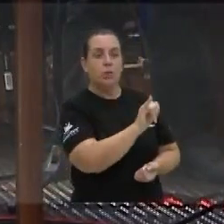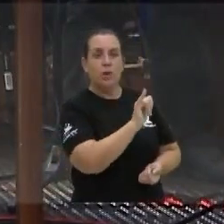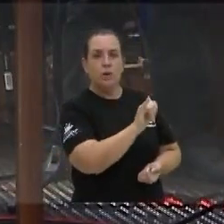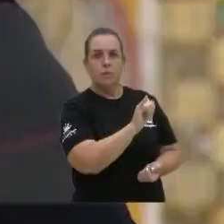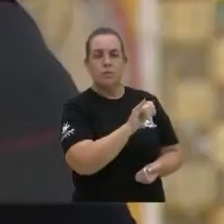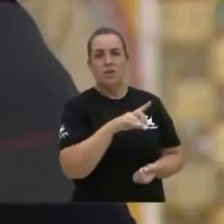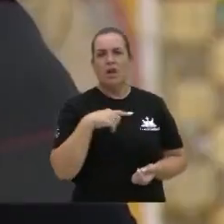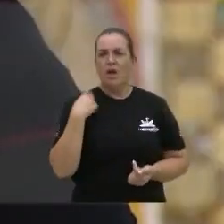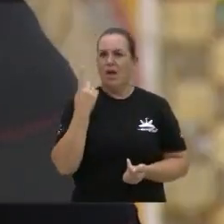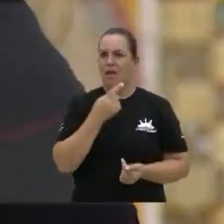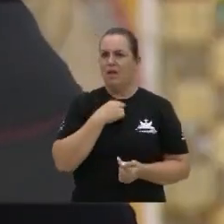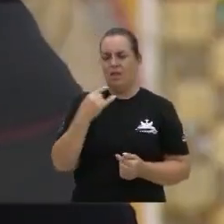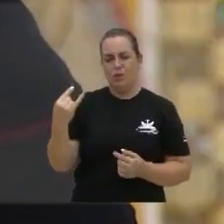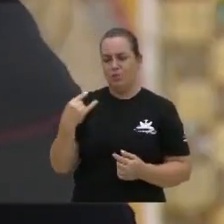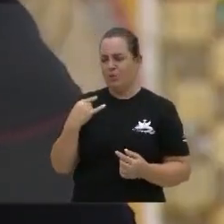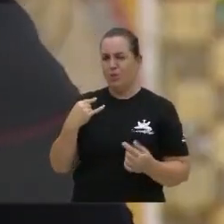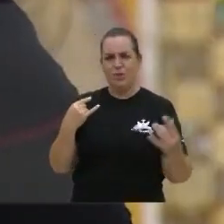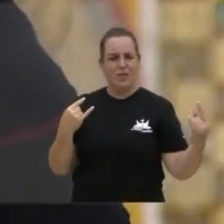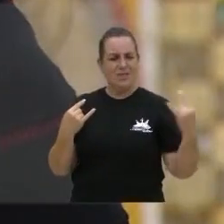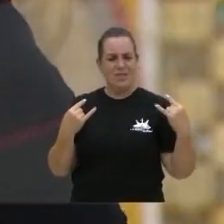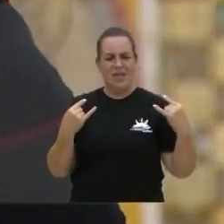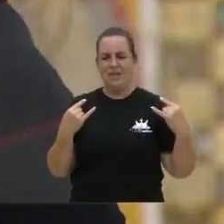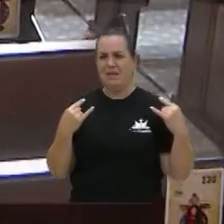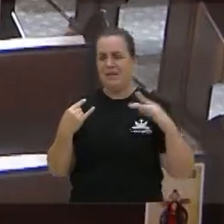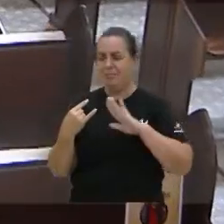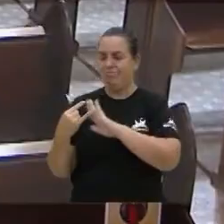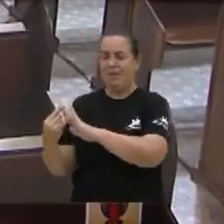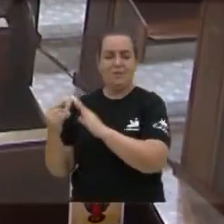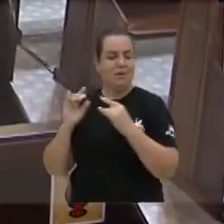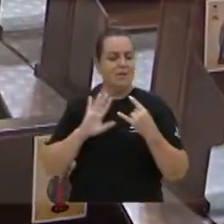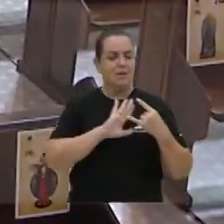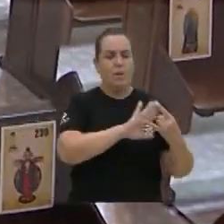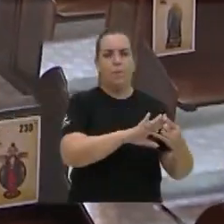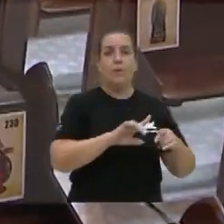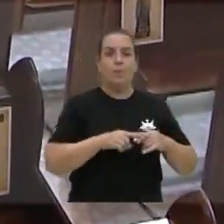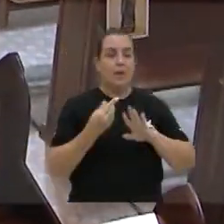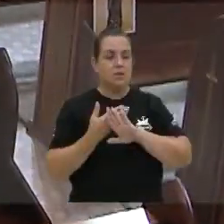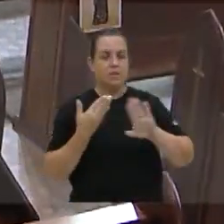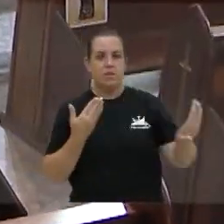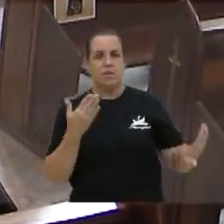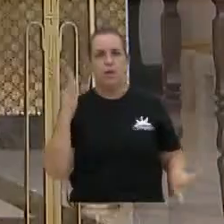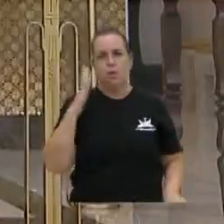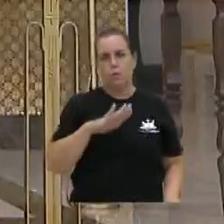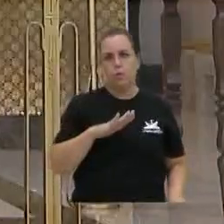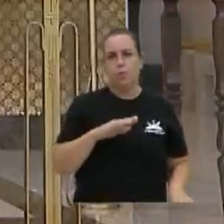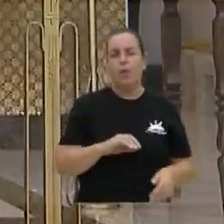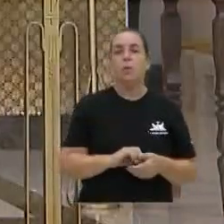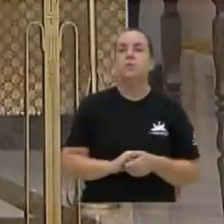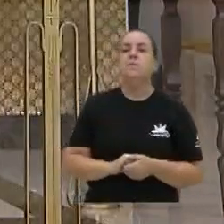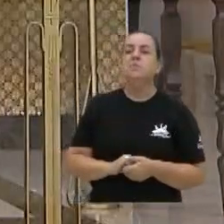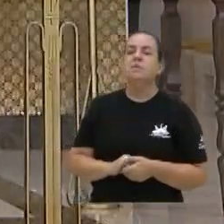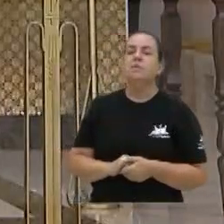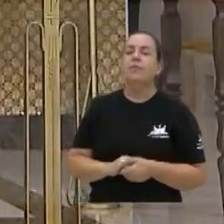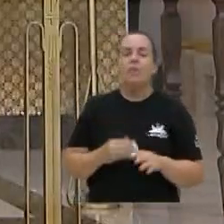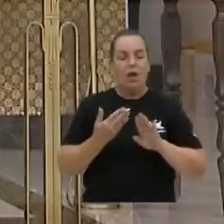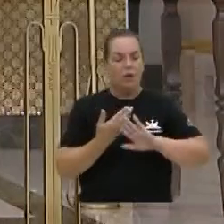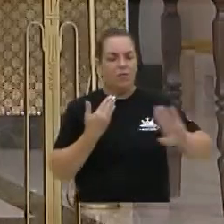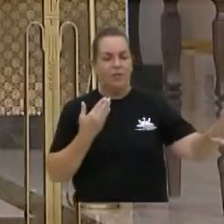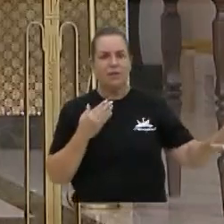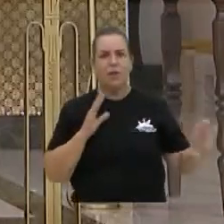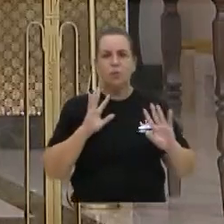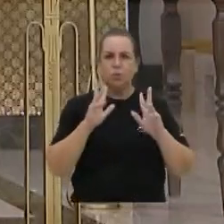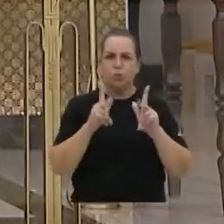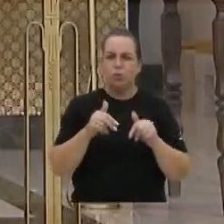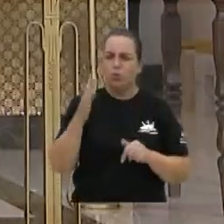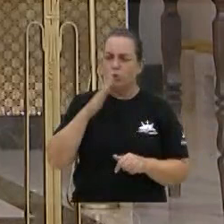tem ofendido. E não nos deixeis cair em tentação, mas livrai-nos do mal. Livrai-nos de